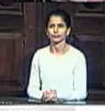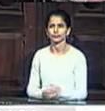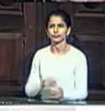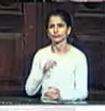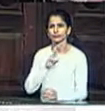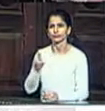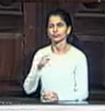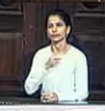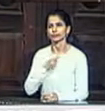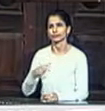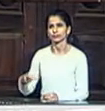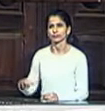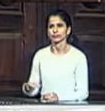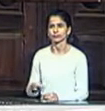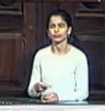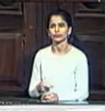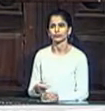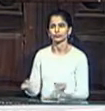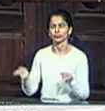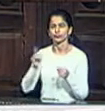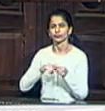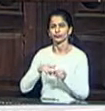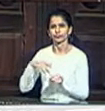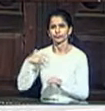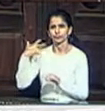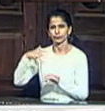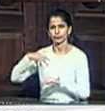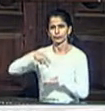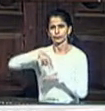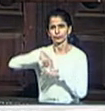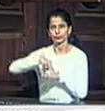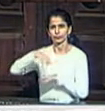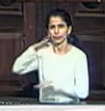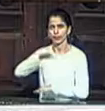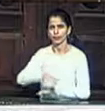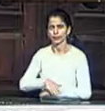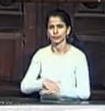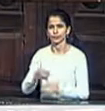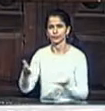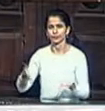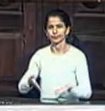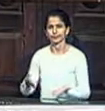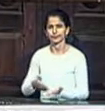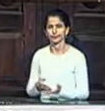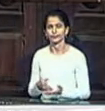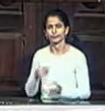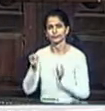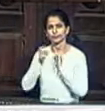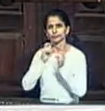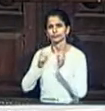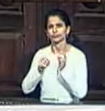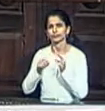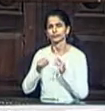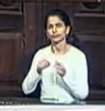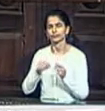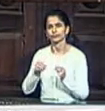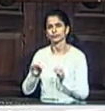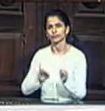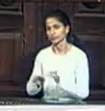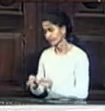Senhor presidente, volto aqui a essa tribuna na tarde de hoje para discutir dois projetos de